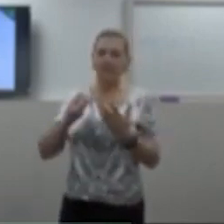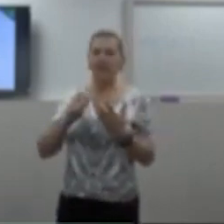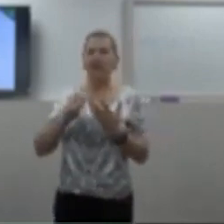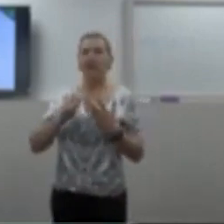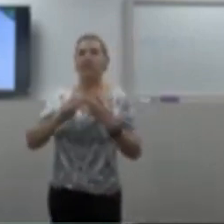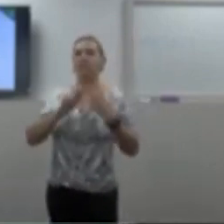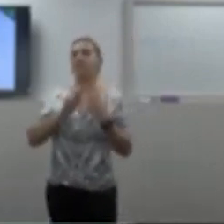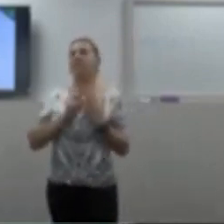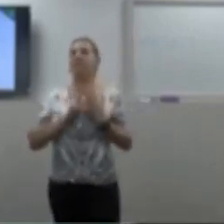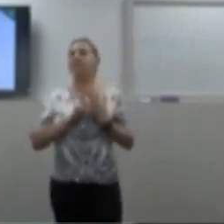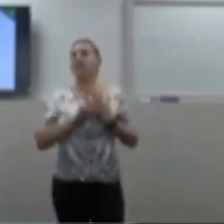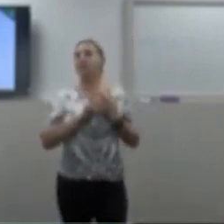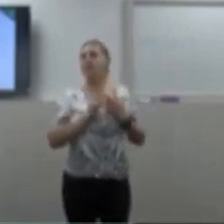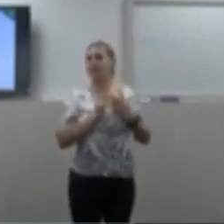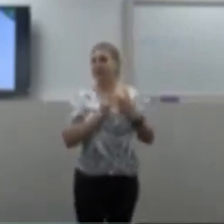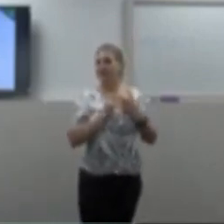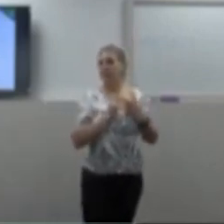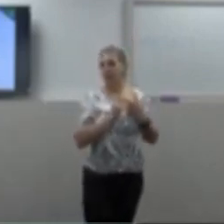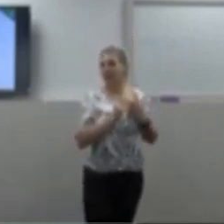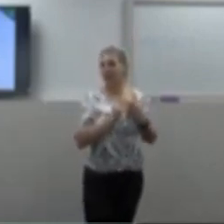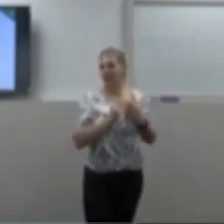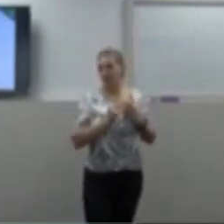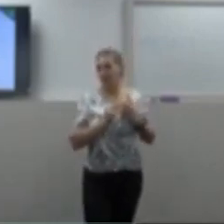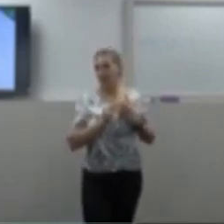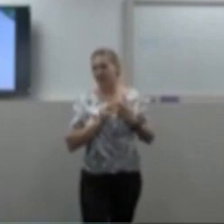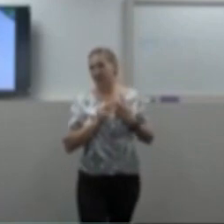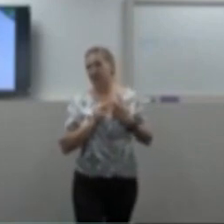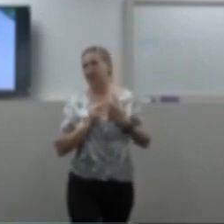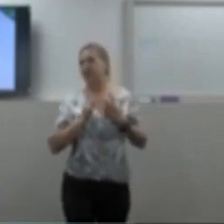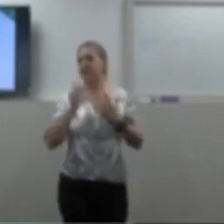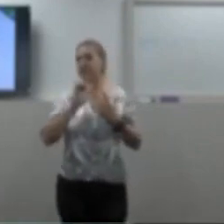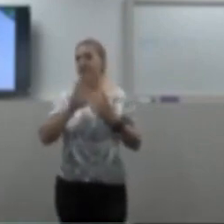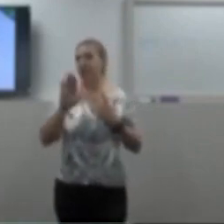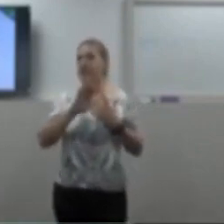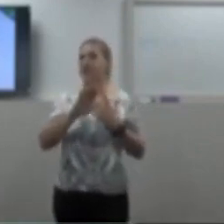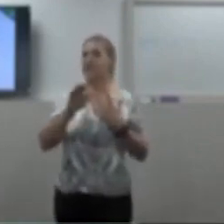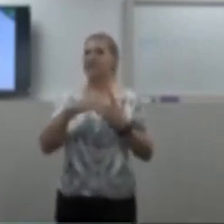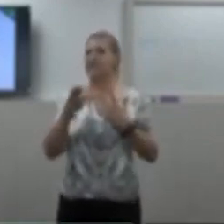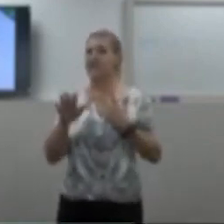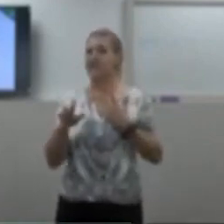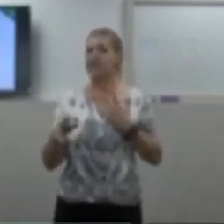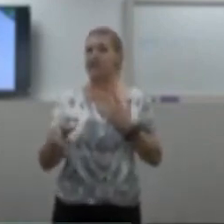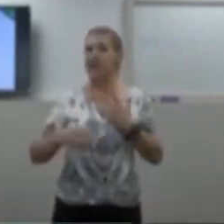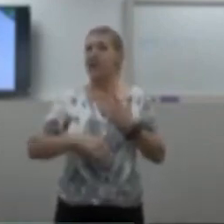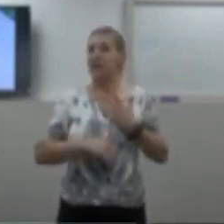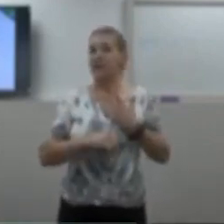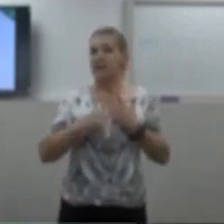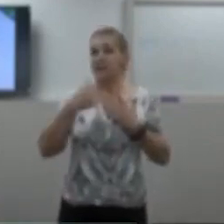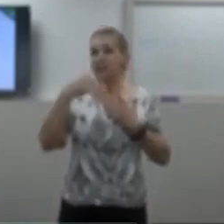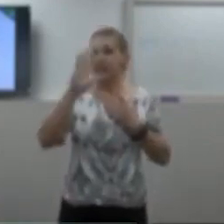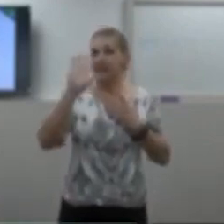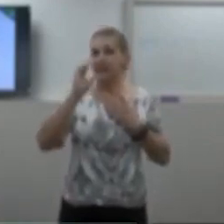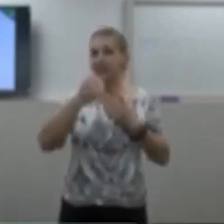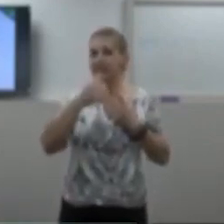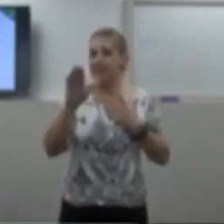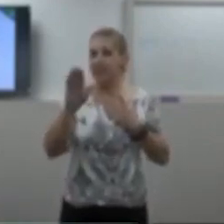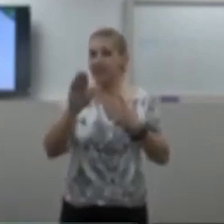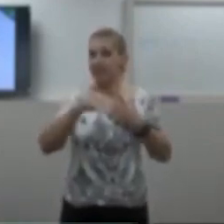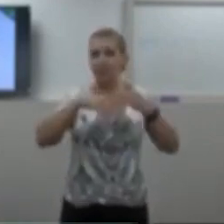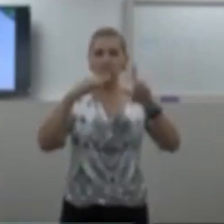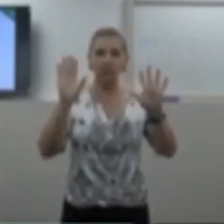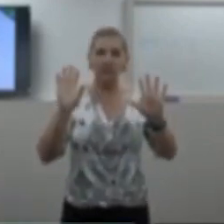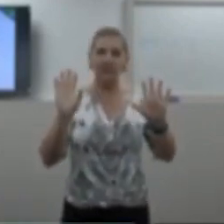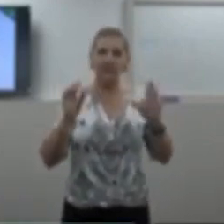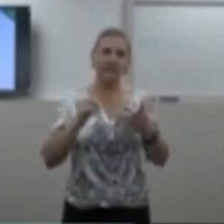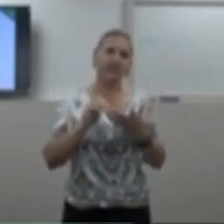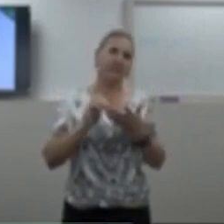quinto. Você aprendeu os fracionários, que você for lá nas receitas de caderno,